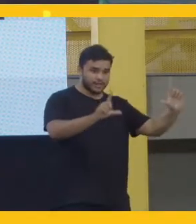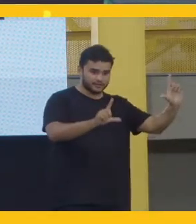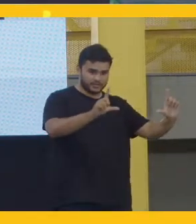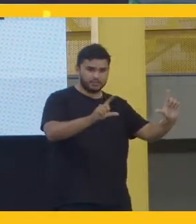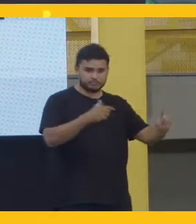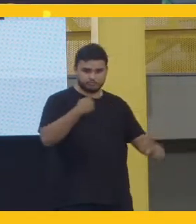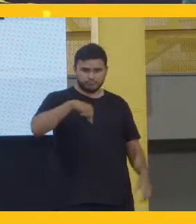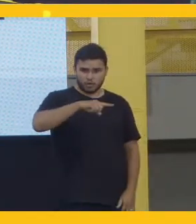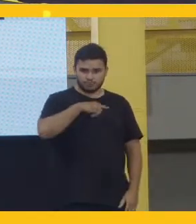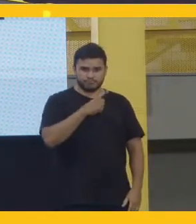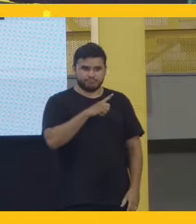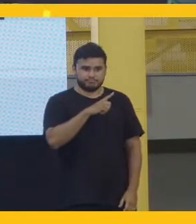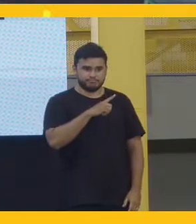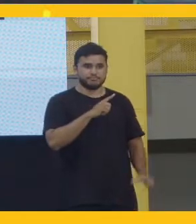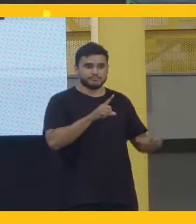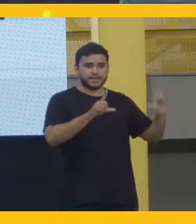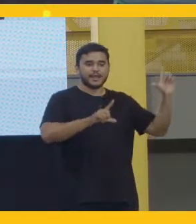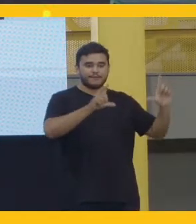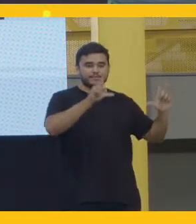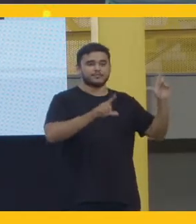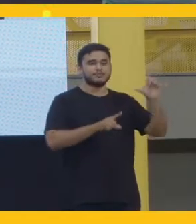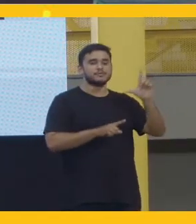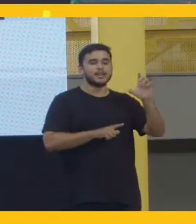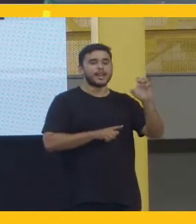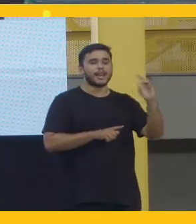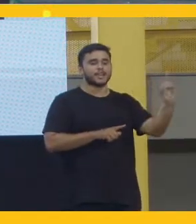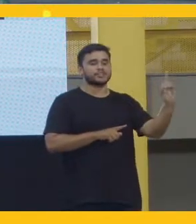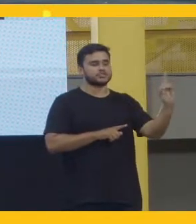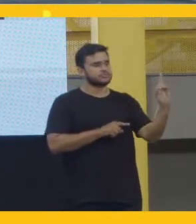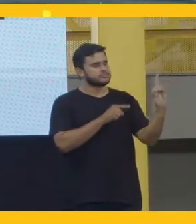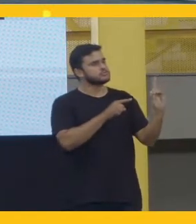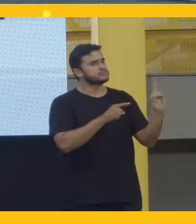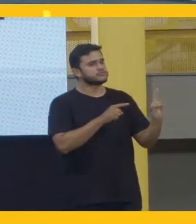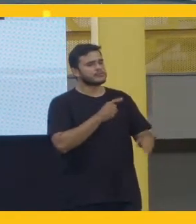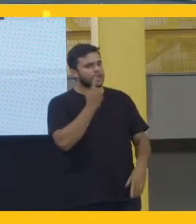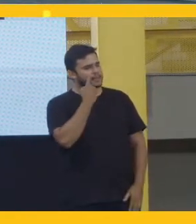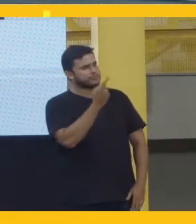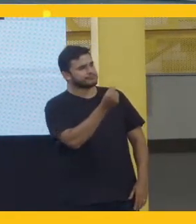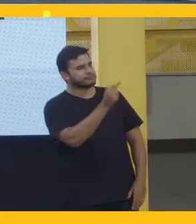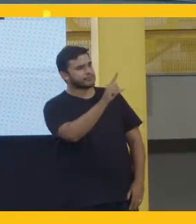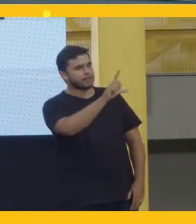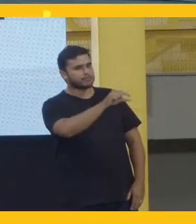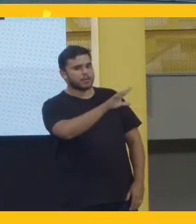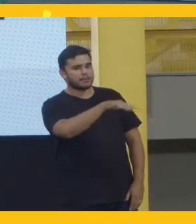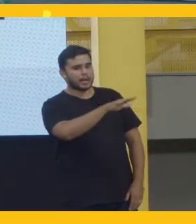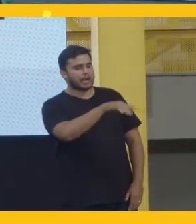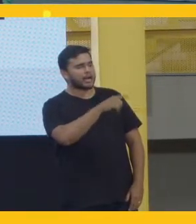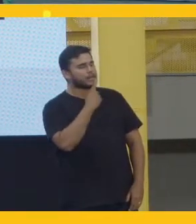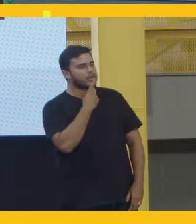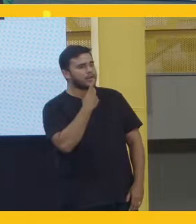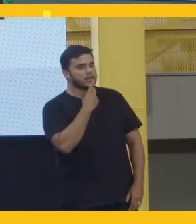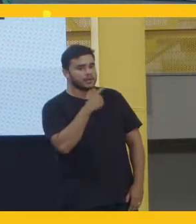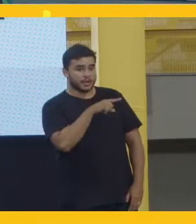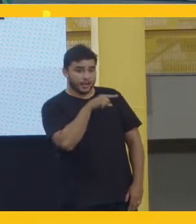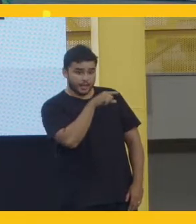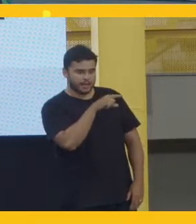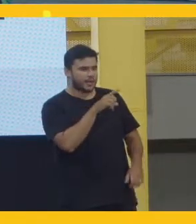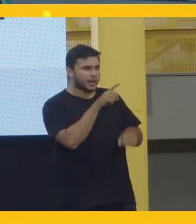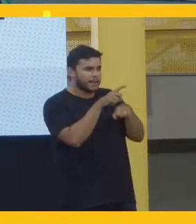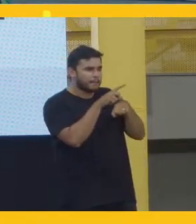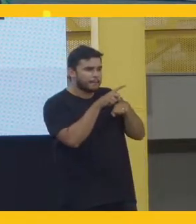na loja e tem uma TV em promoção, ela nunca deixa o preto tão preto. É uma